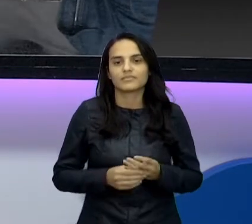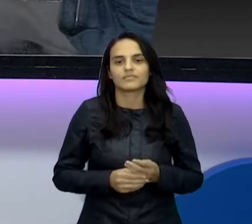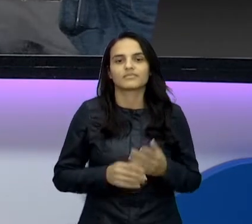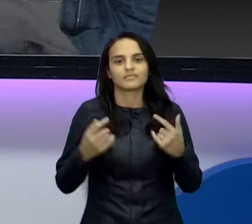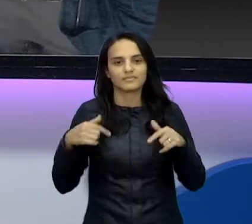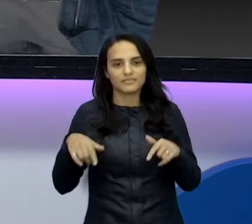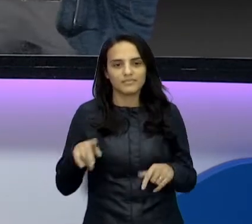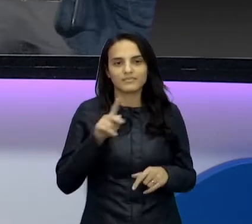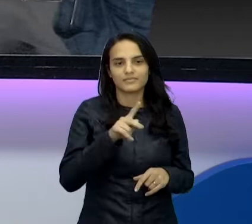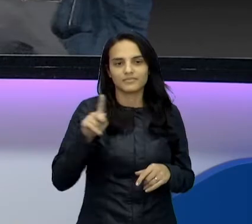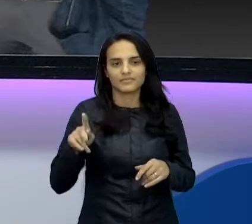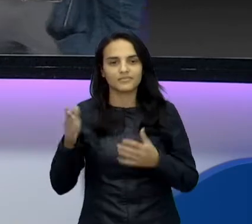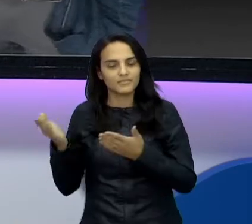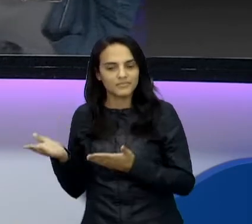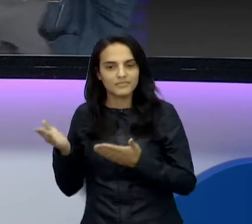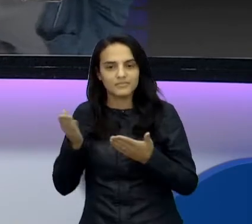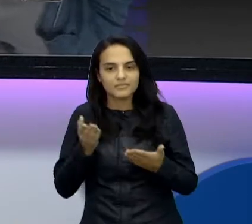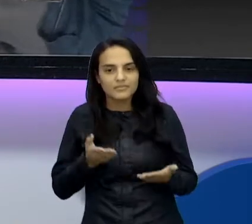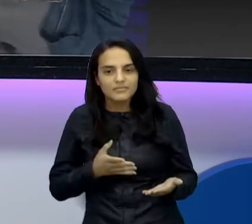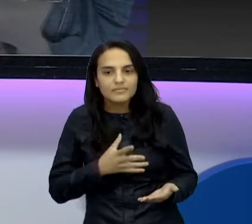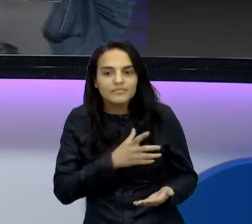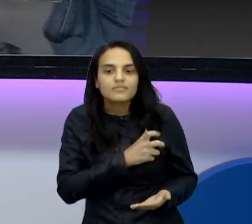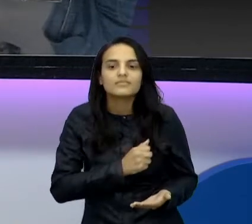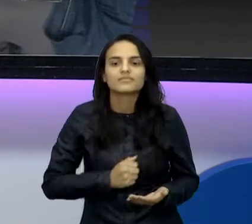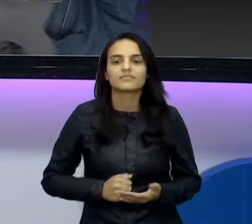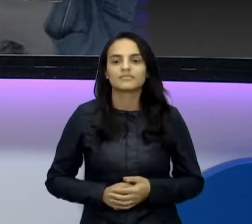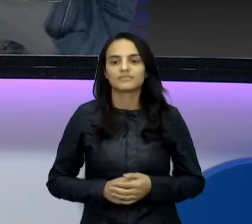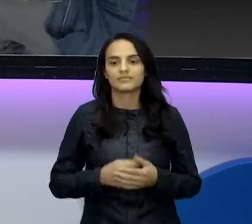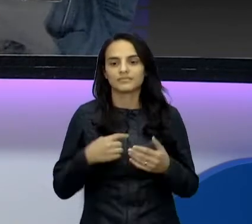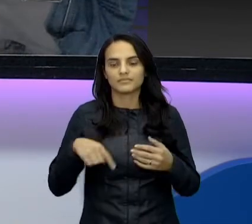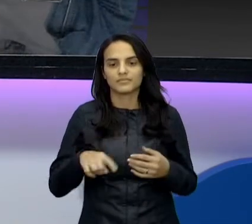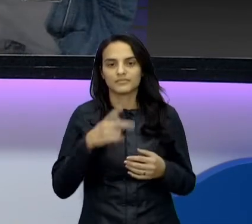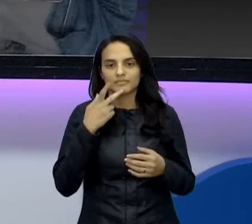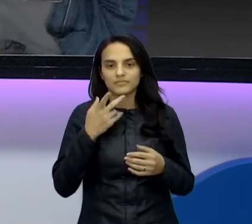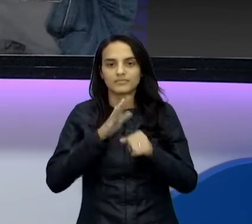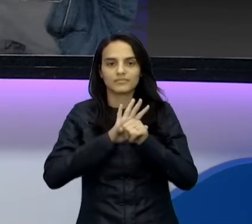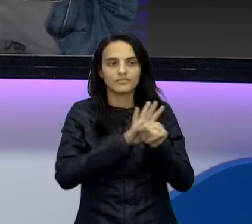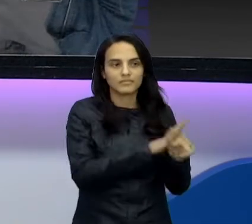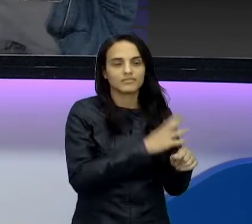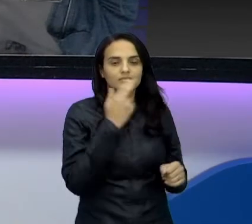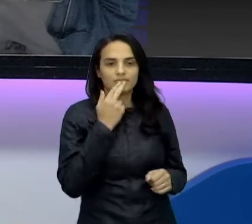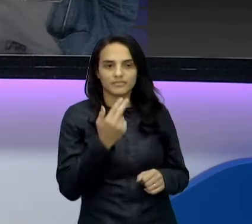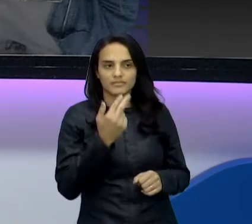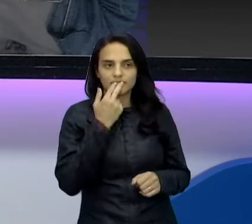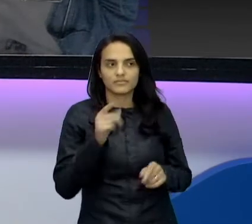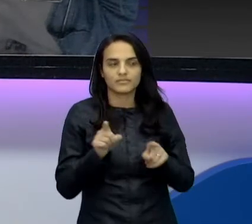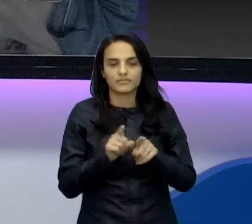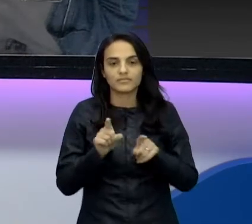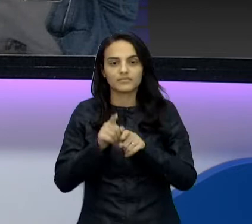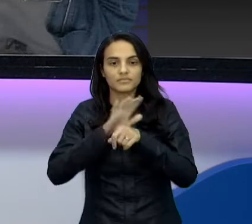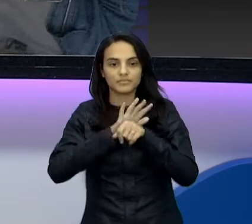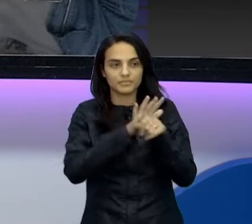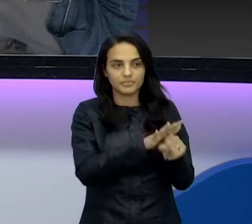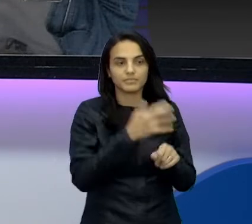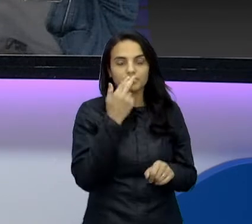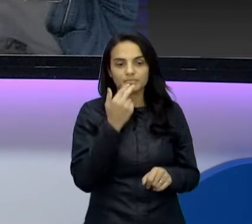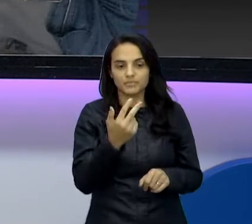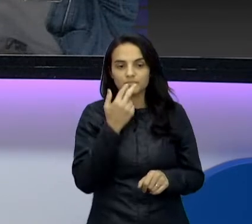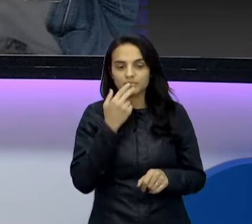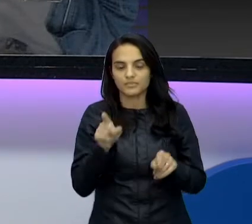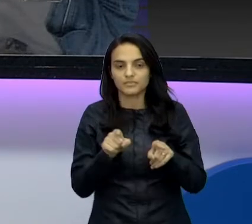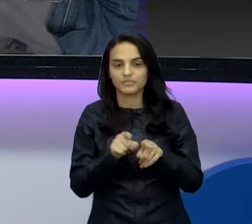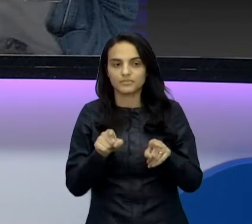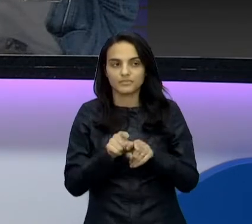queridíssimos convidados, né? Vamos falar aí sobre o racismo linguístico e sobre o preconceito linguístico também. A